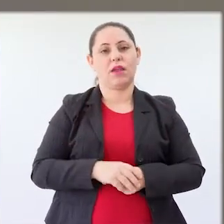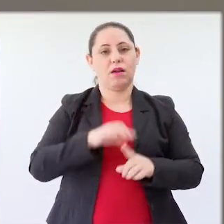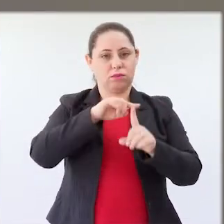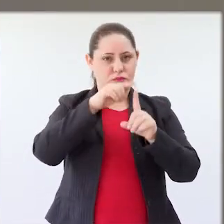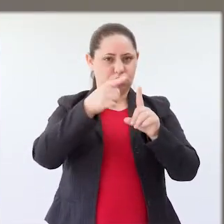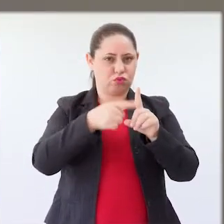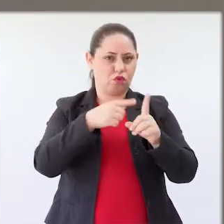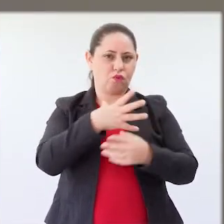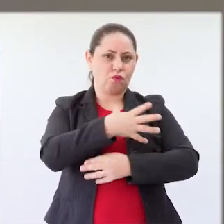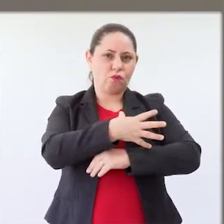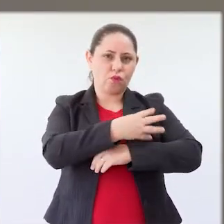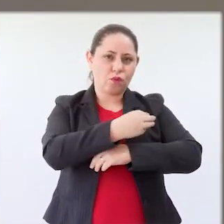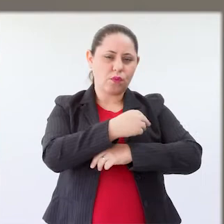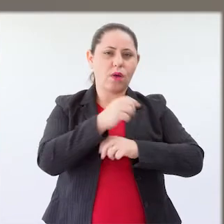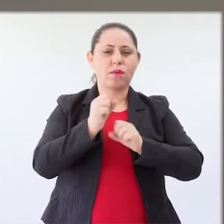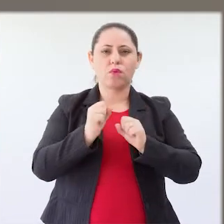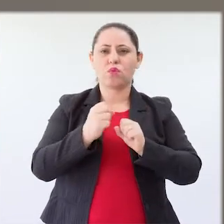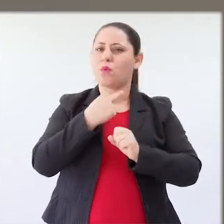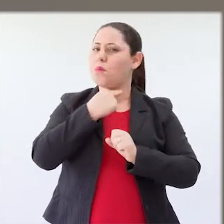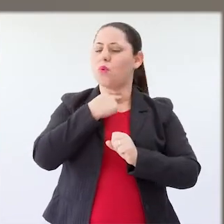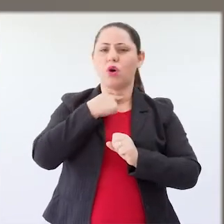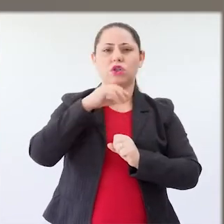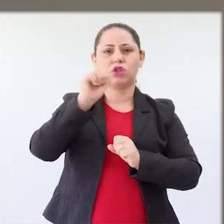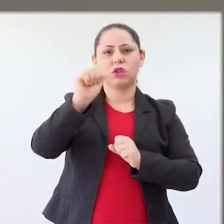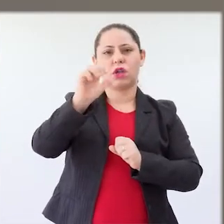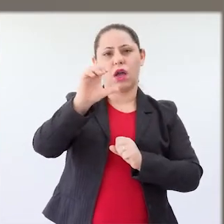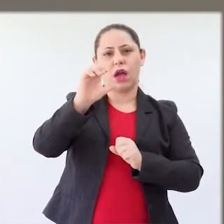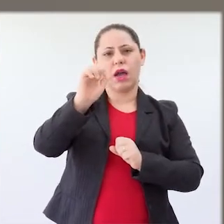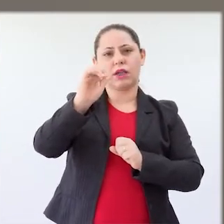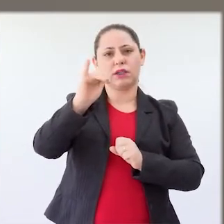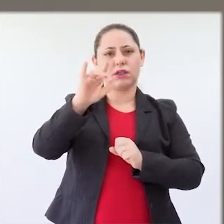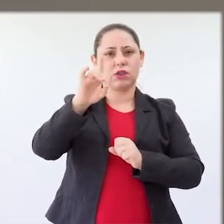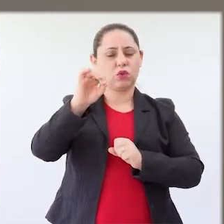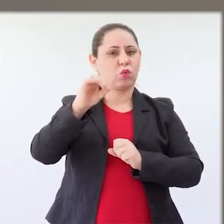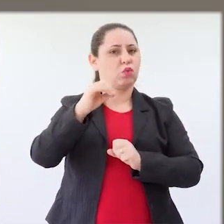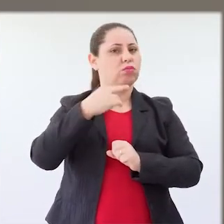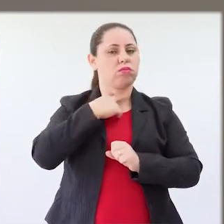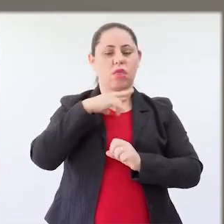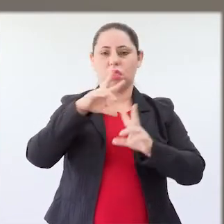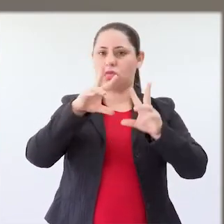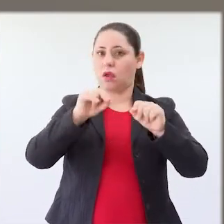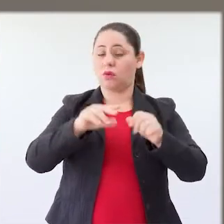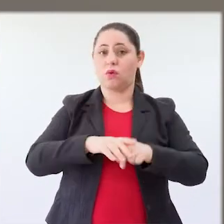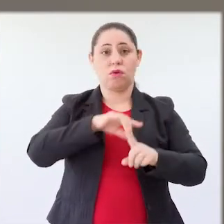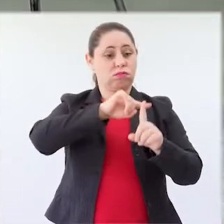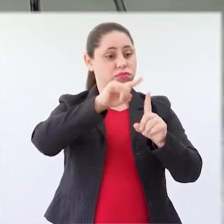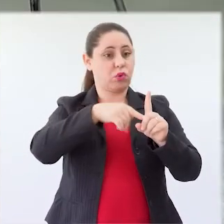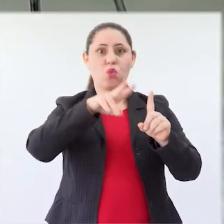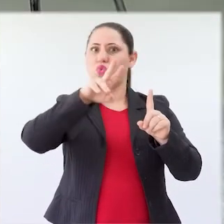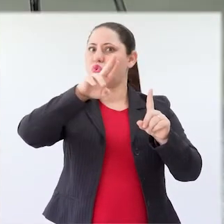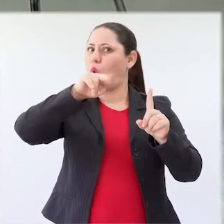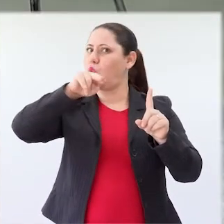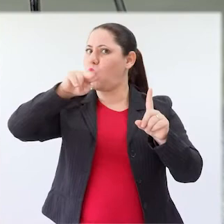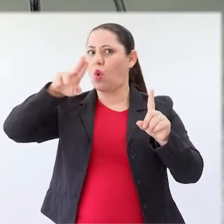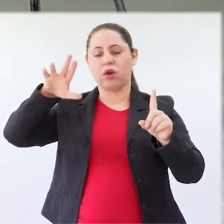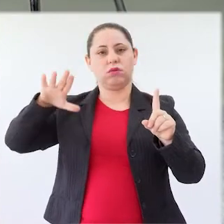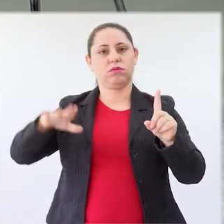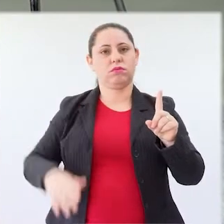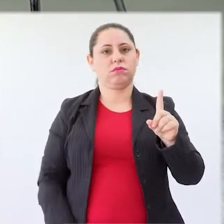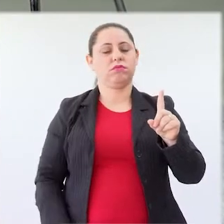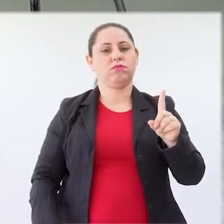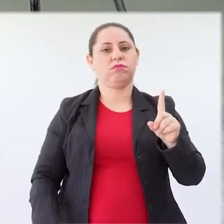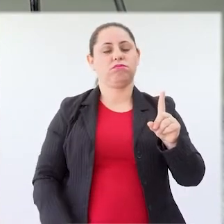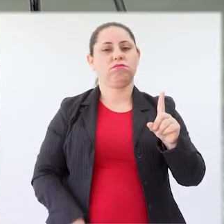né? Grávidas e lactantes não podem usar ácido hialurônico indiscriminadamente? Não. Grávida é